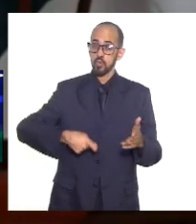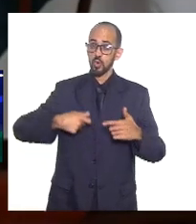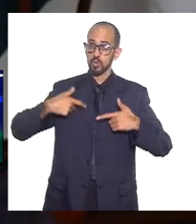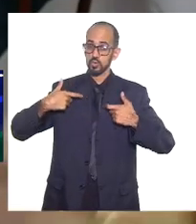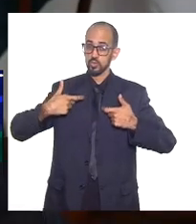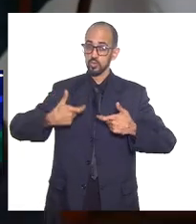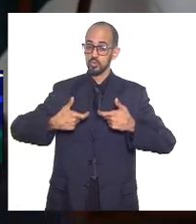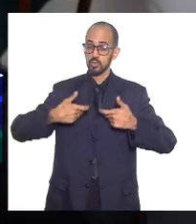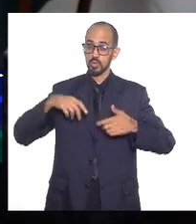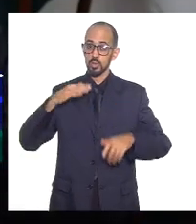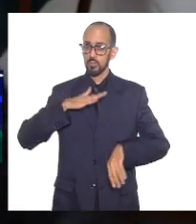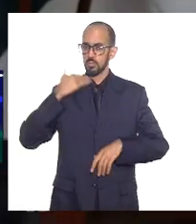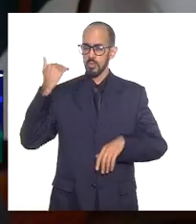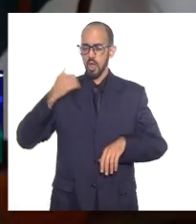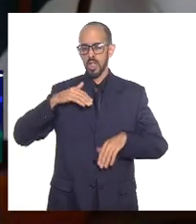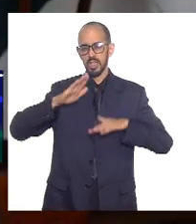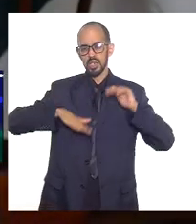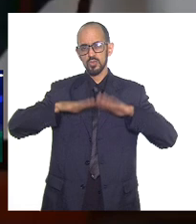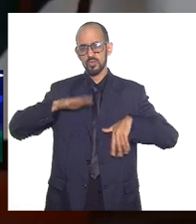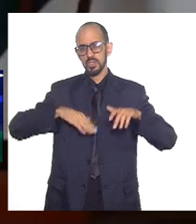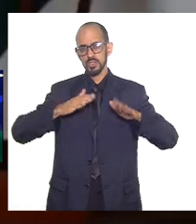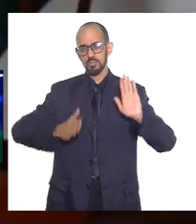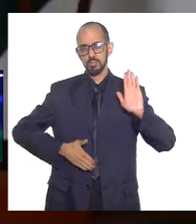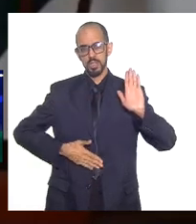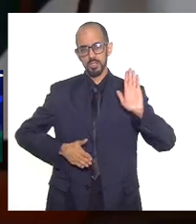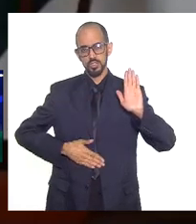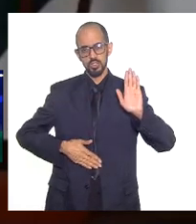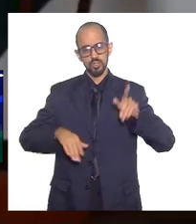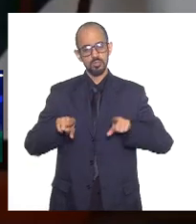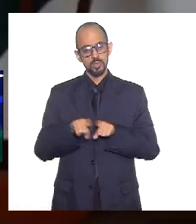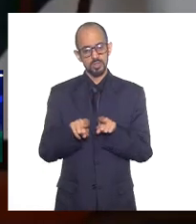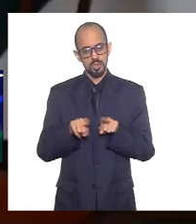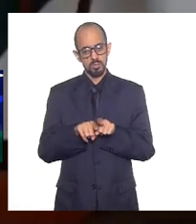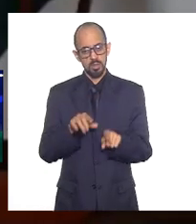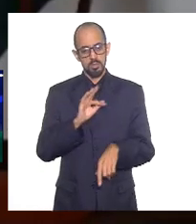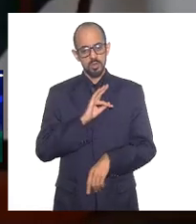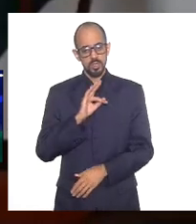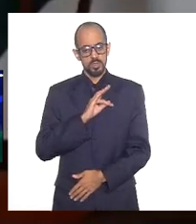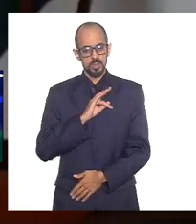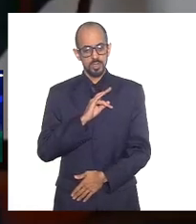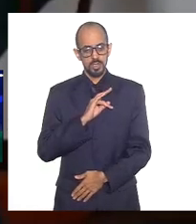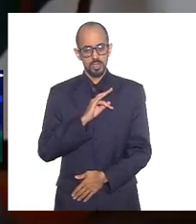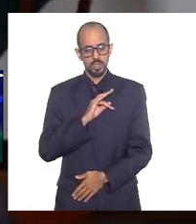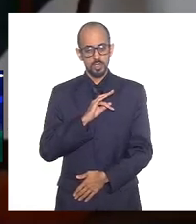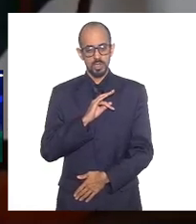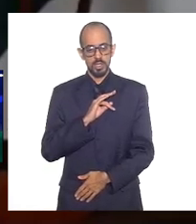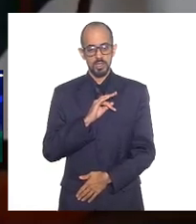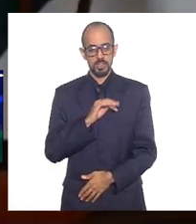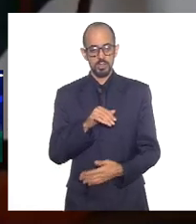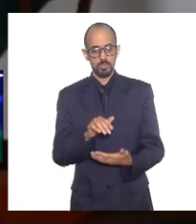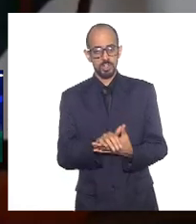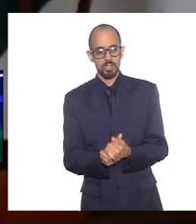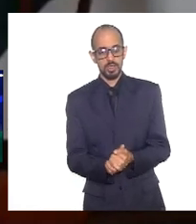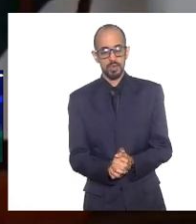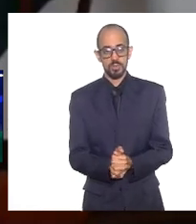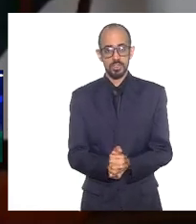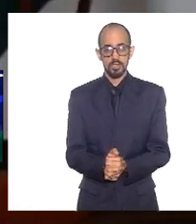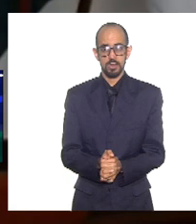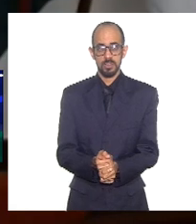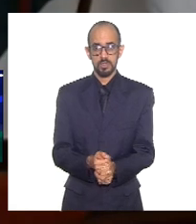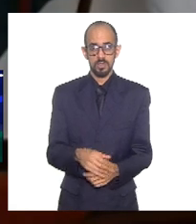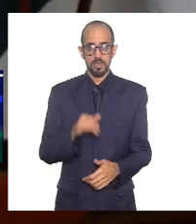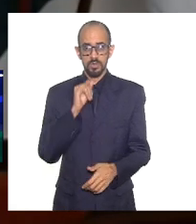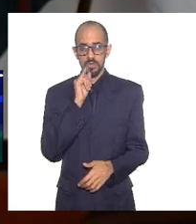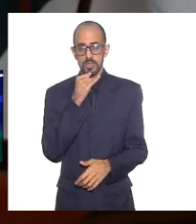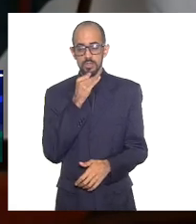confrontos que morrem-se muitas vezes os bandidos, como se morrem policiais também. E lamento as mortes dos policiais.